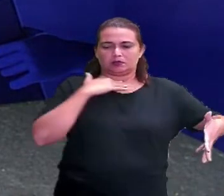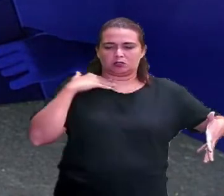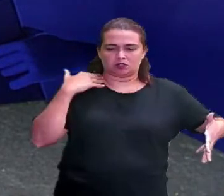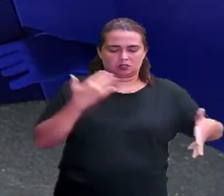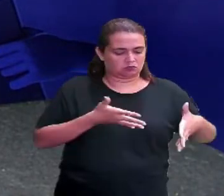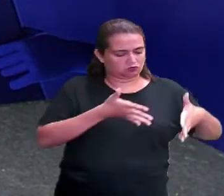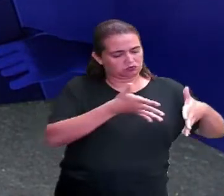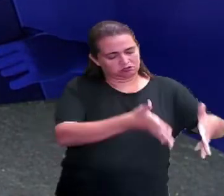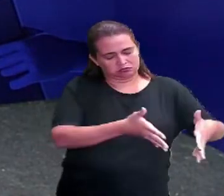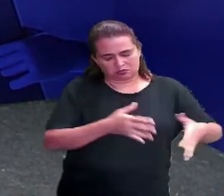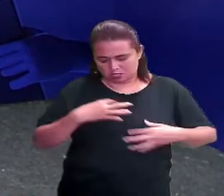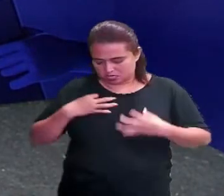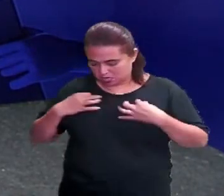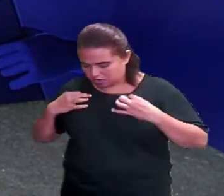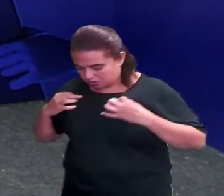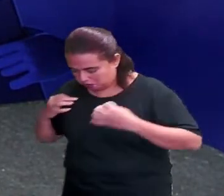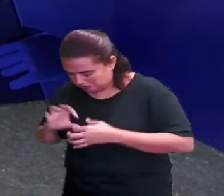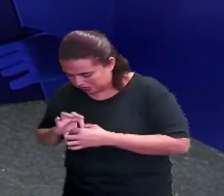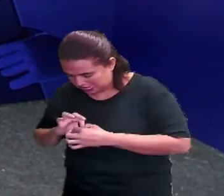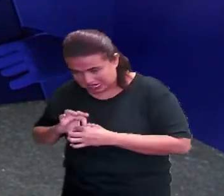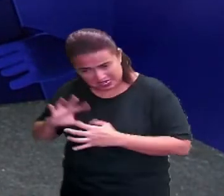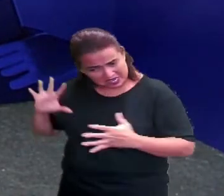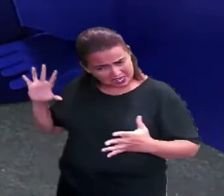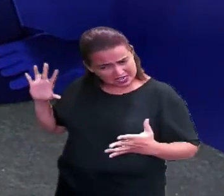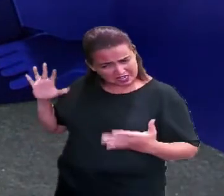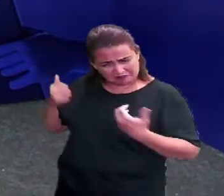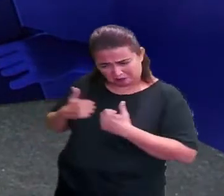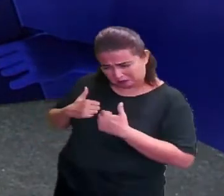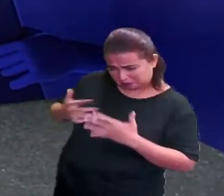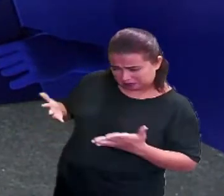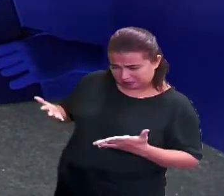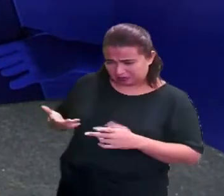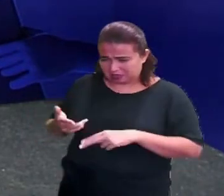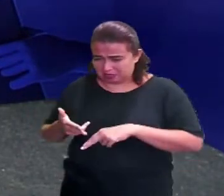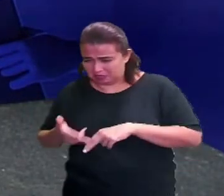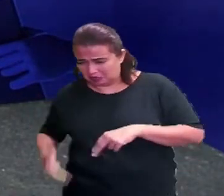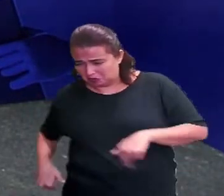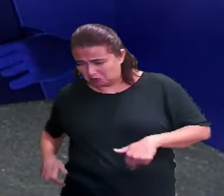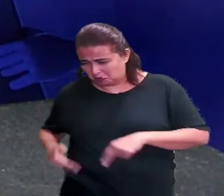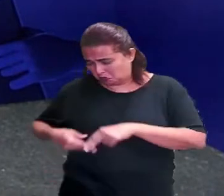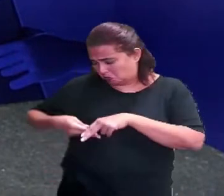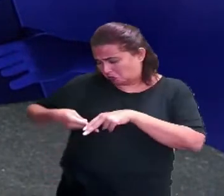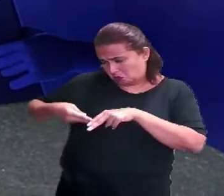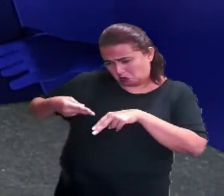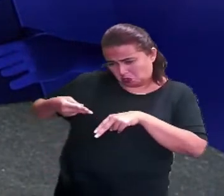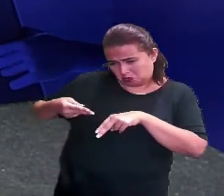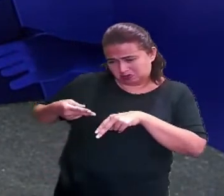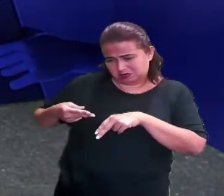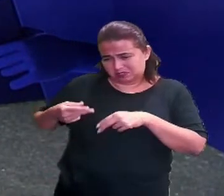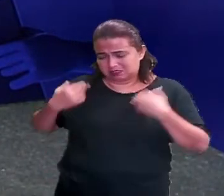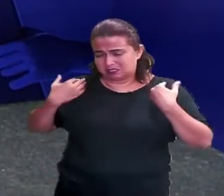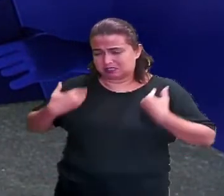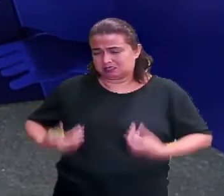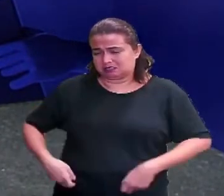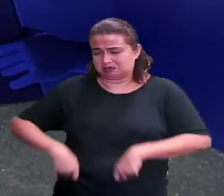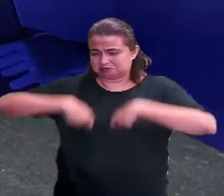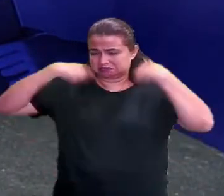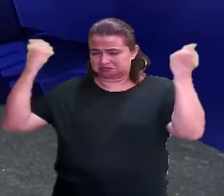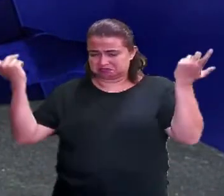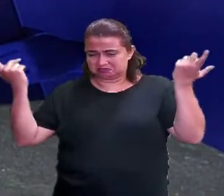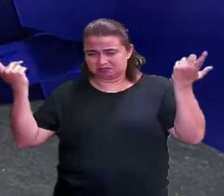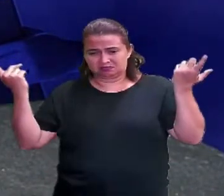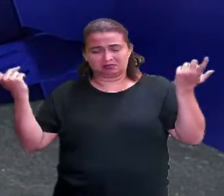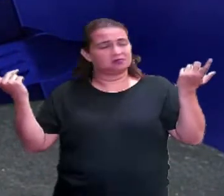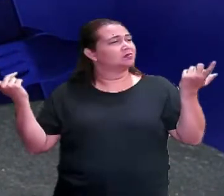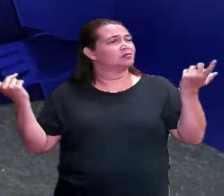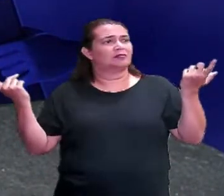de toda forma, né? Com a roupa curta ou sem camisa, né? Porque isso se caracteriza numa